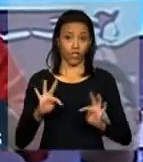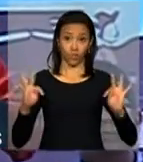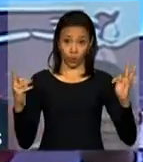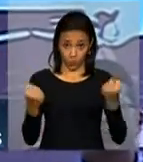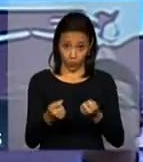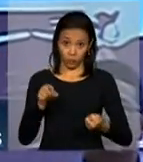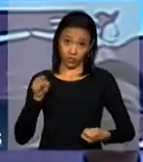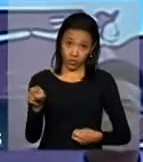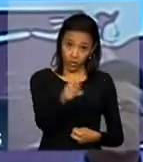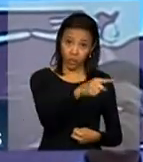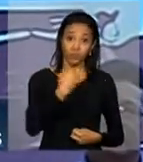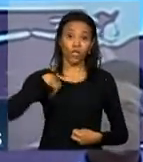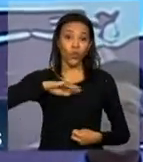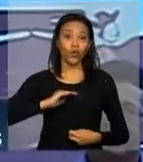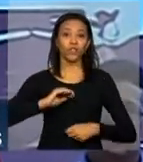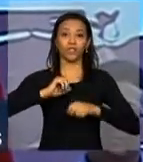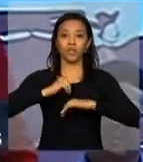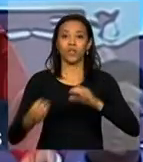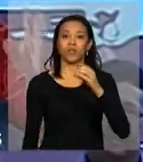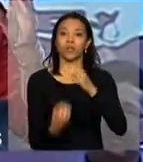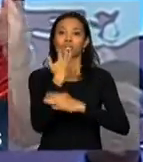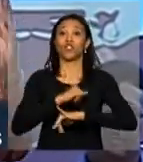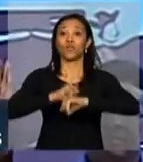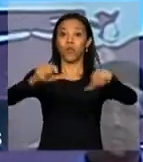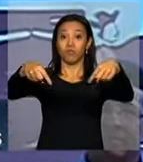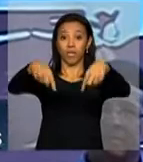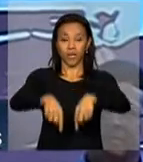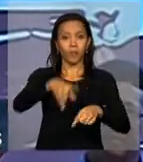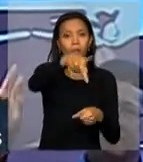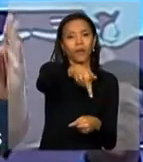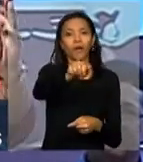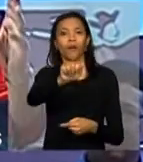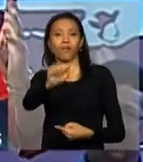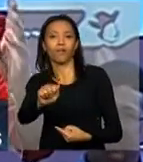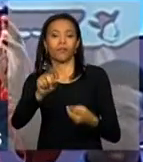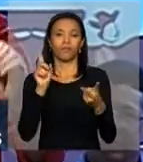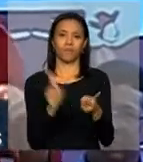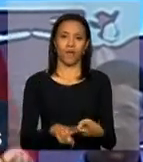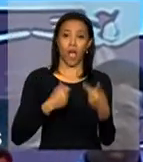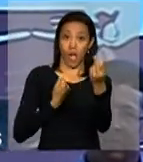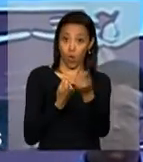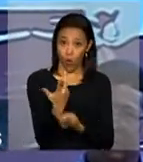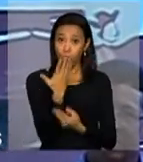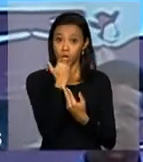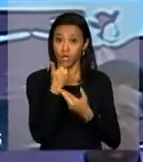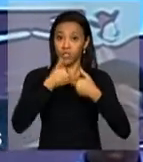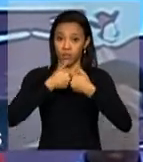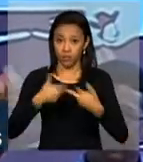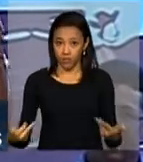isso que nós lançamos aqui, o PAA, a compra de alimentos,